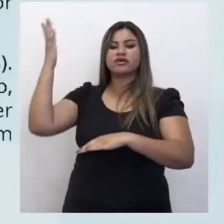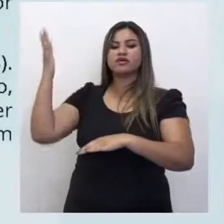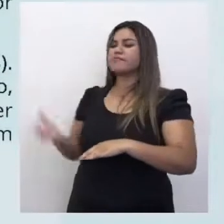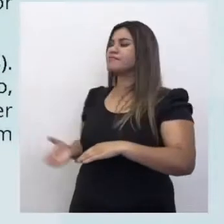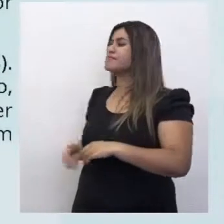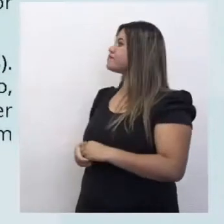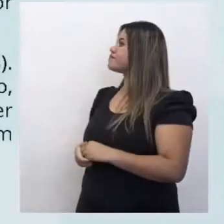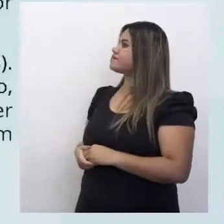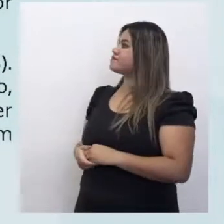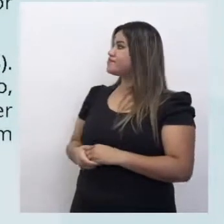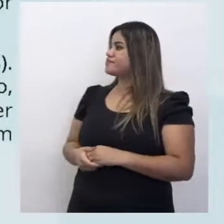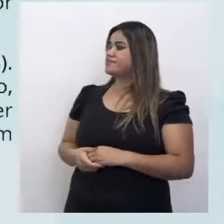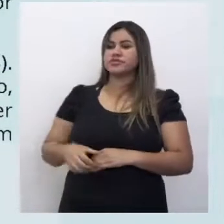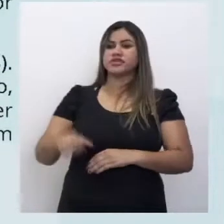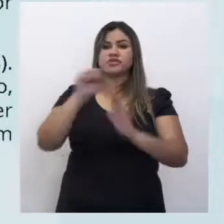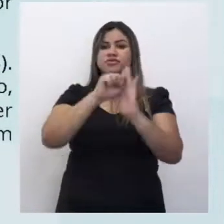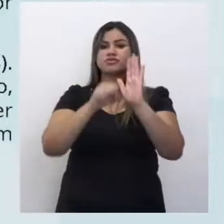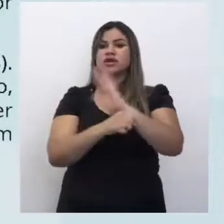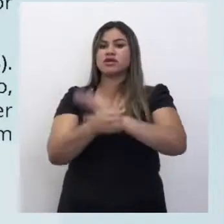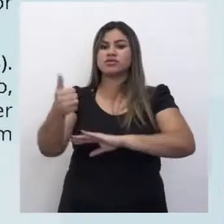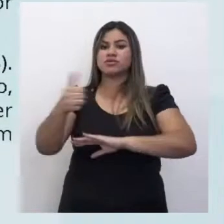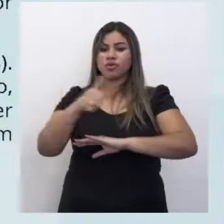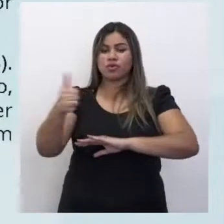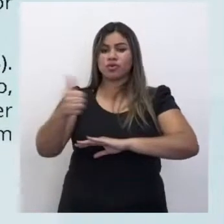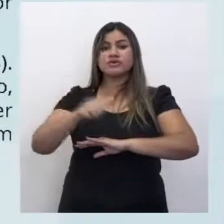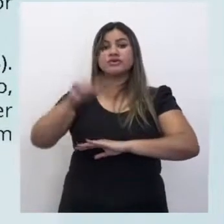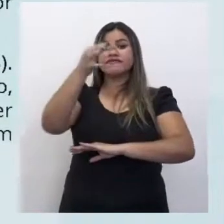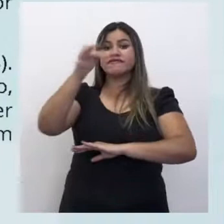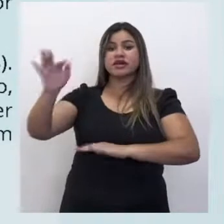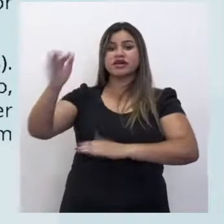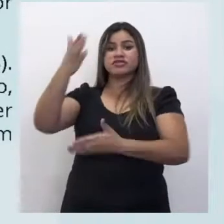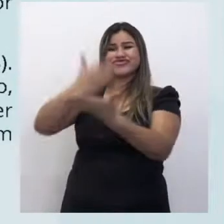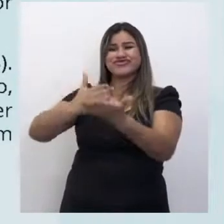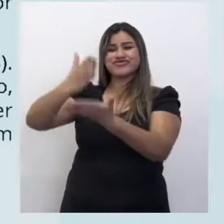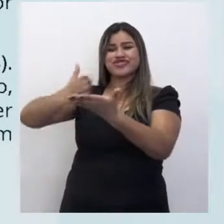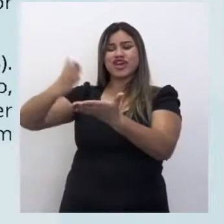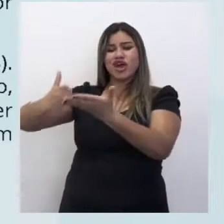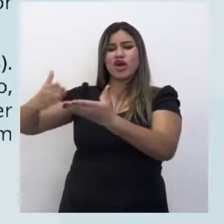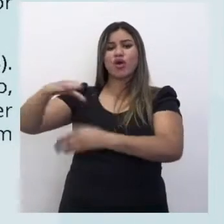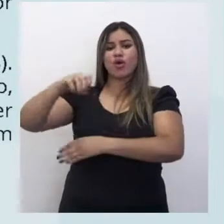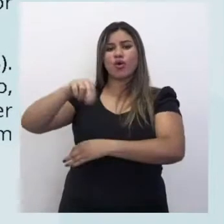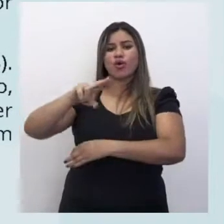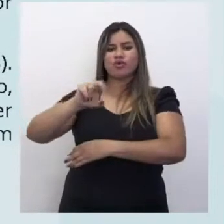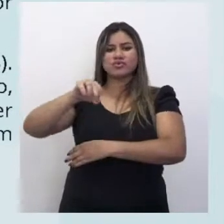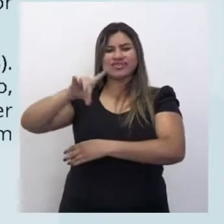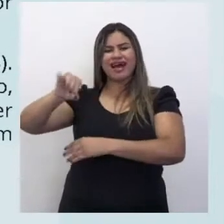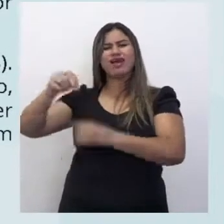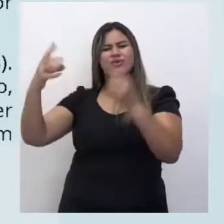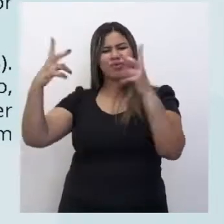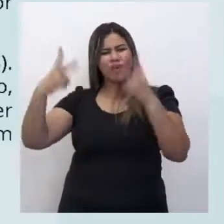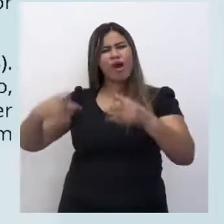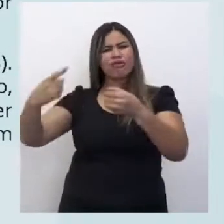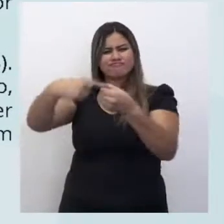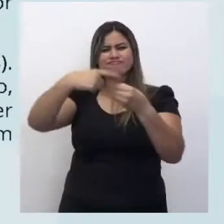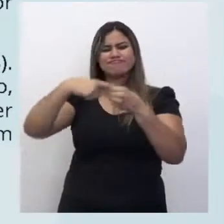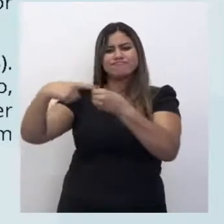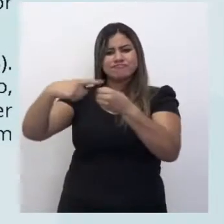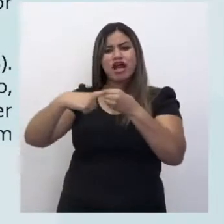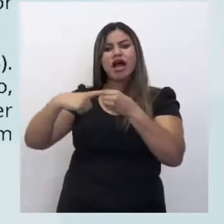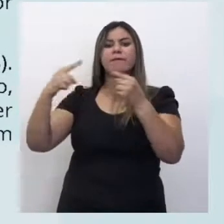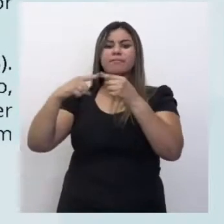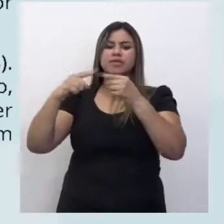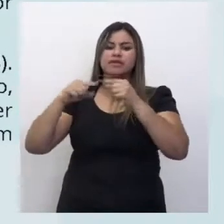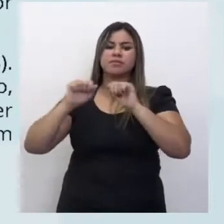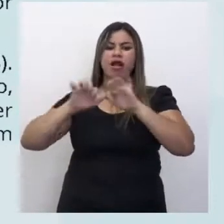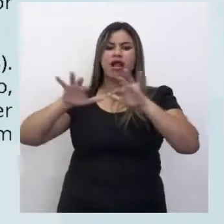No século XI, a França era um reino dividido em vários condados, que se estendiam para além dos domínios reais.